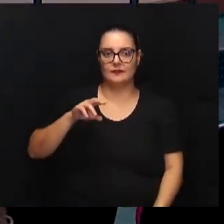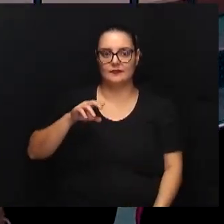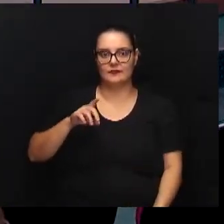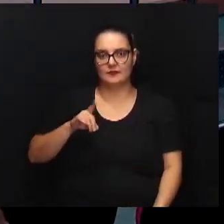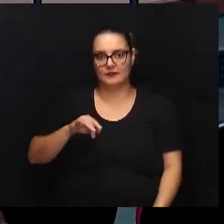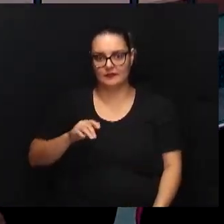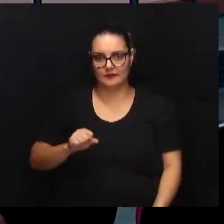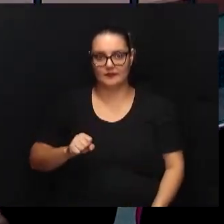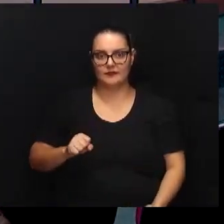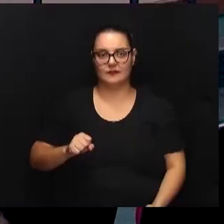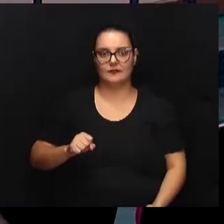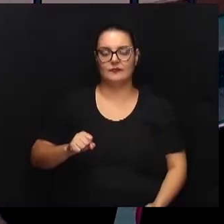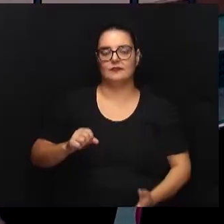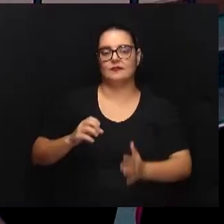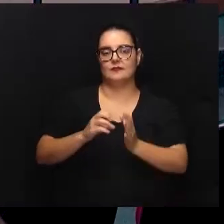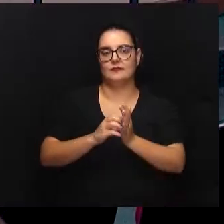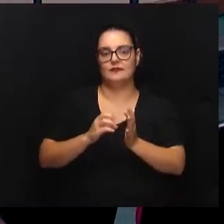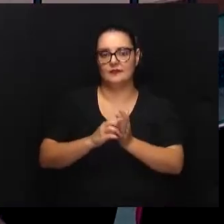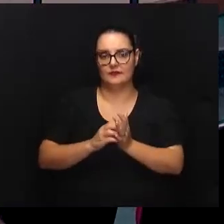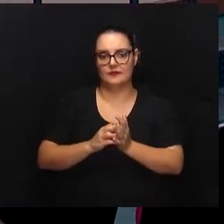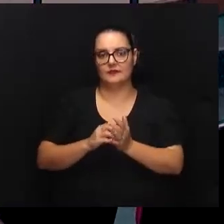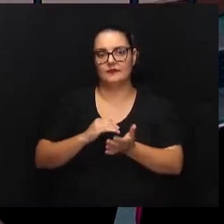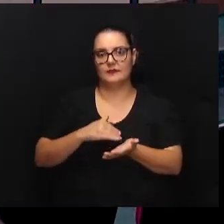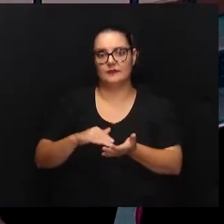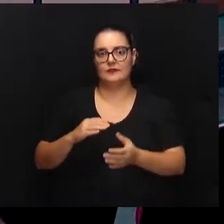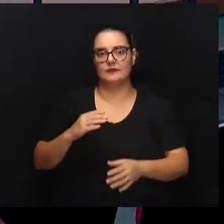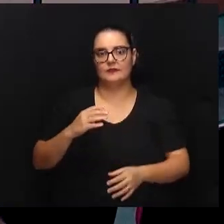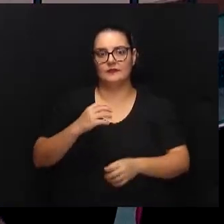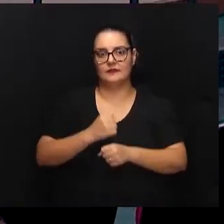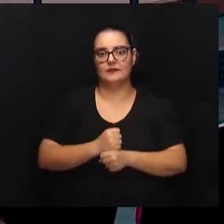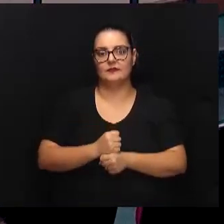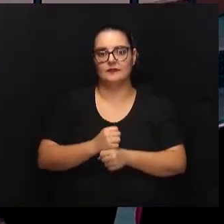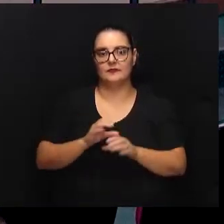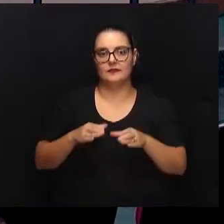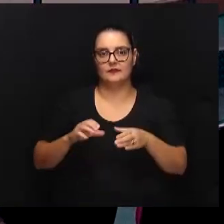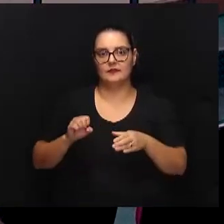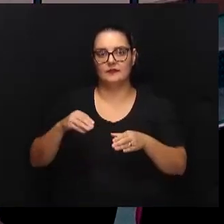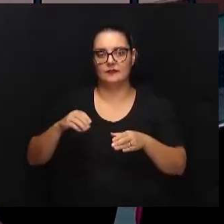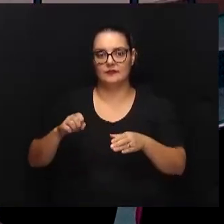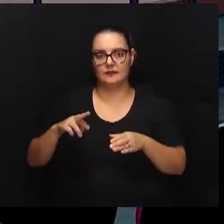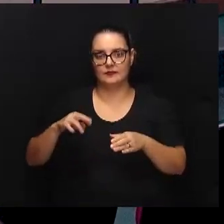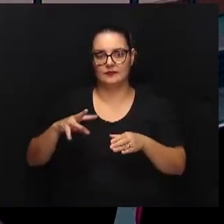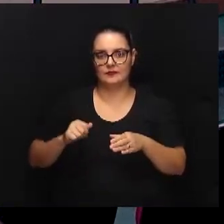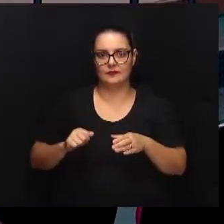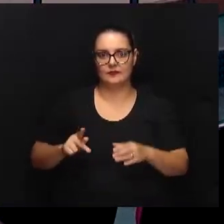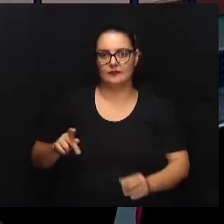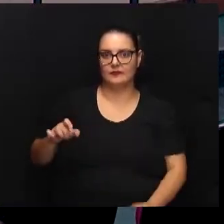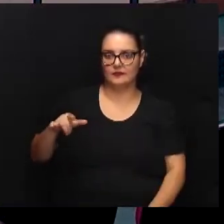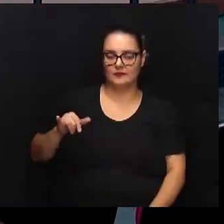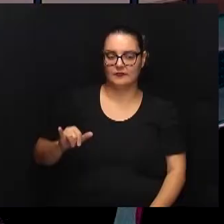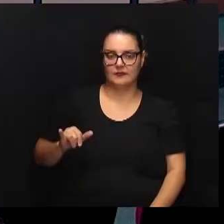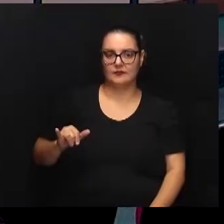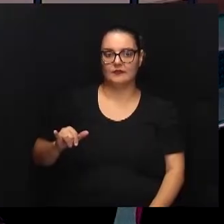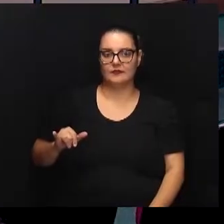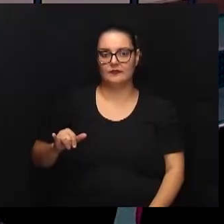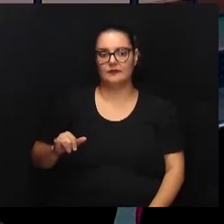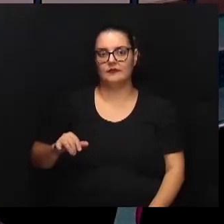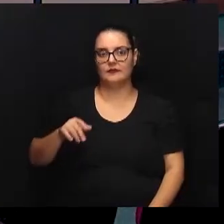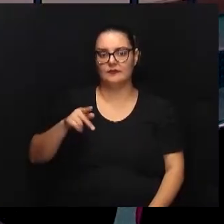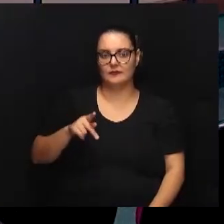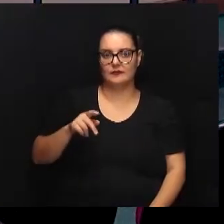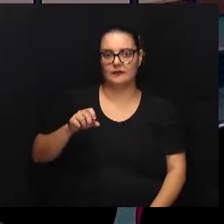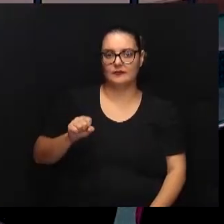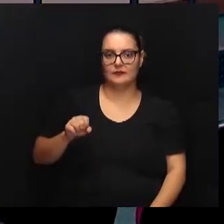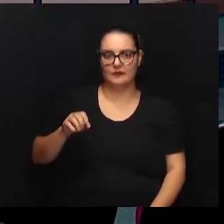do CR de ST-AIDS e do Distrito Norte de Saúde, e secretário-geral do Grupo Samaritano, Kelly